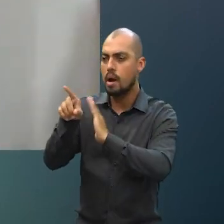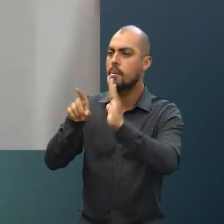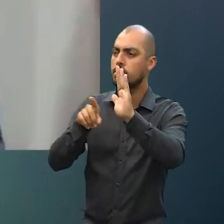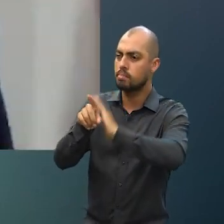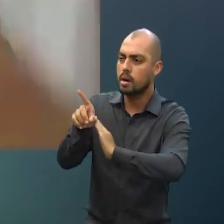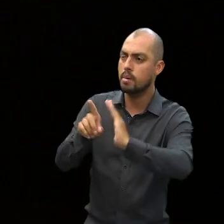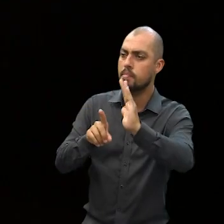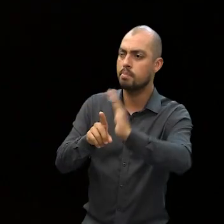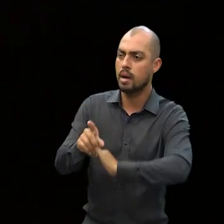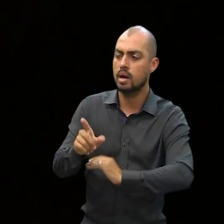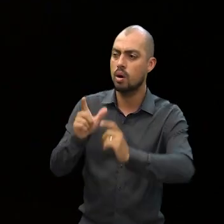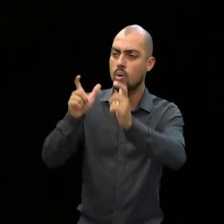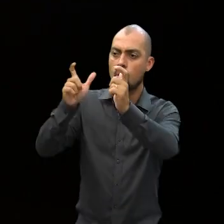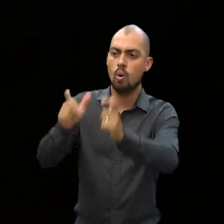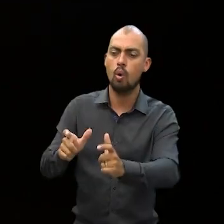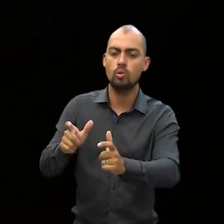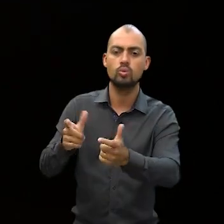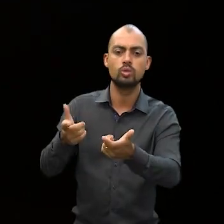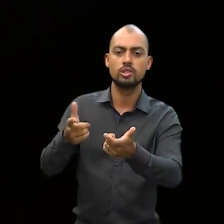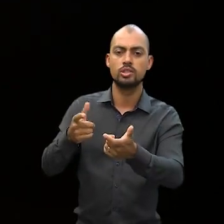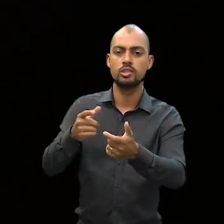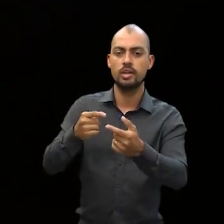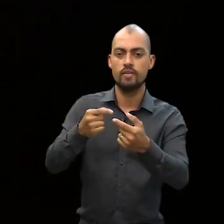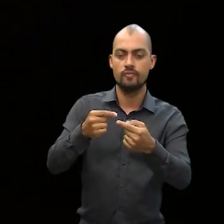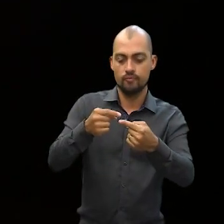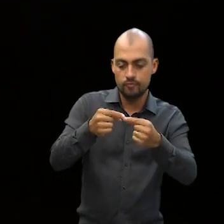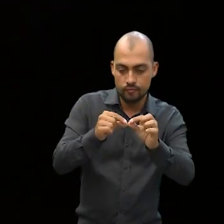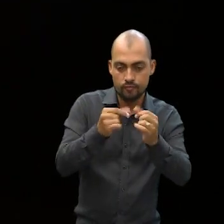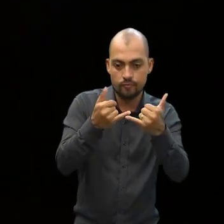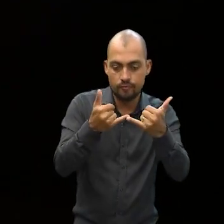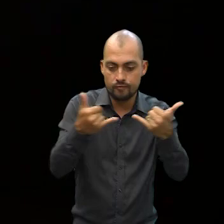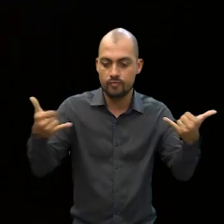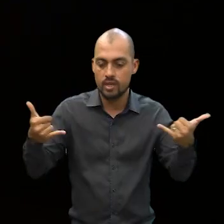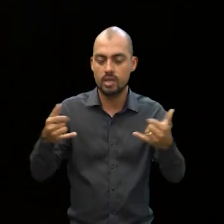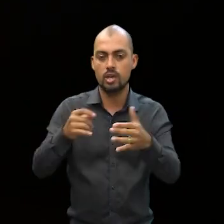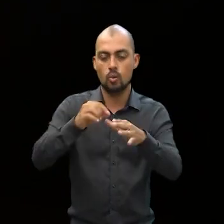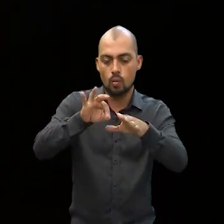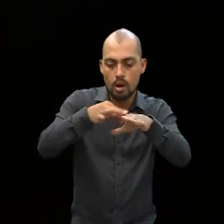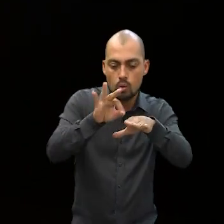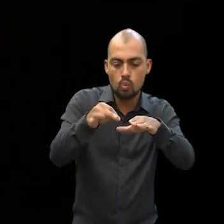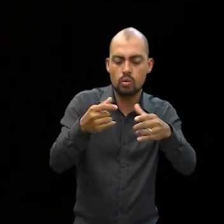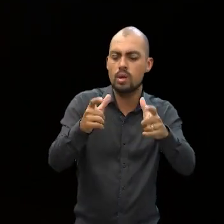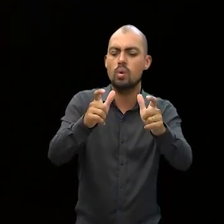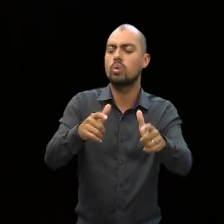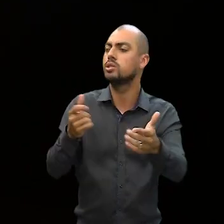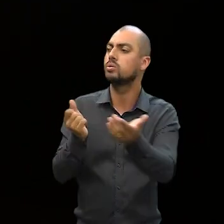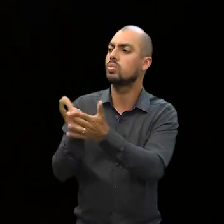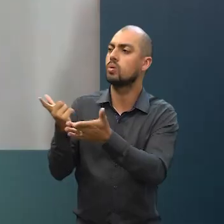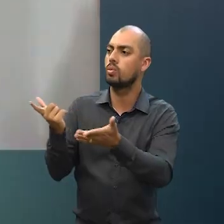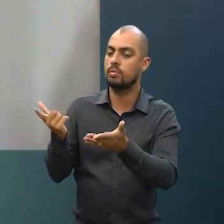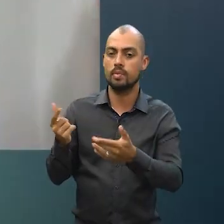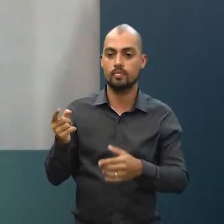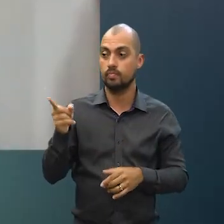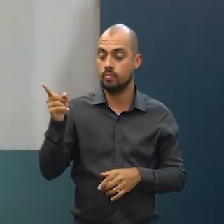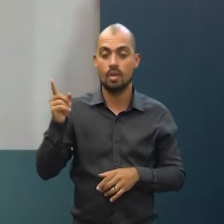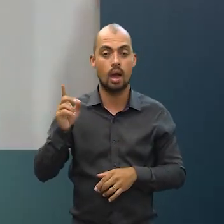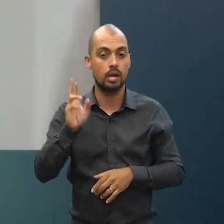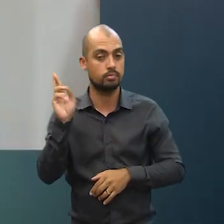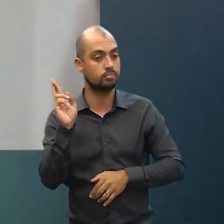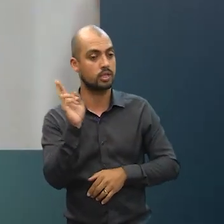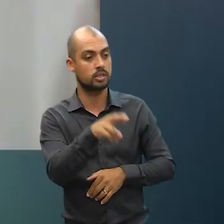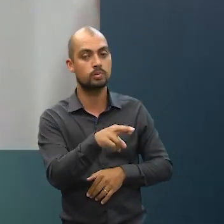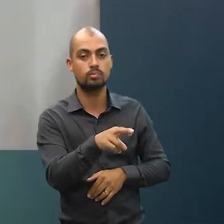sobre onde eu compro fio, onde eu compro agulha, onde eu compro, né, um molde, esse tipo de coisa. E aí ela